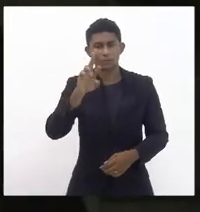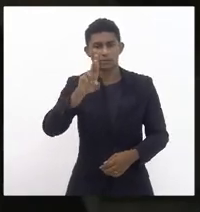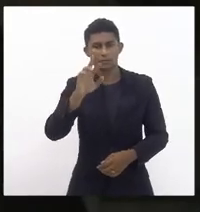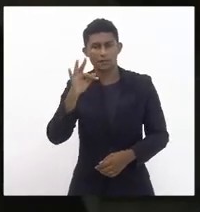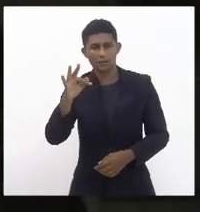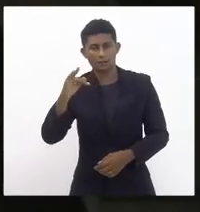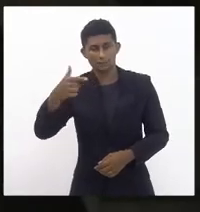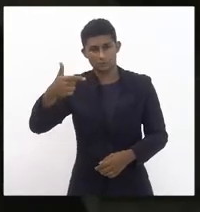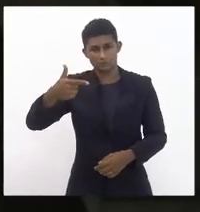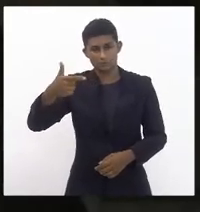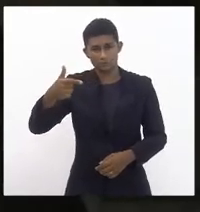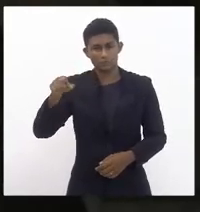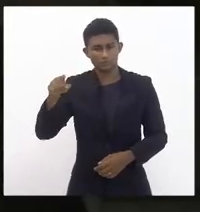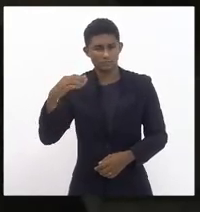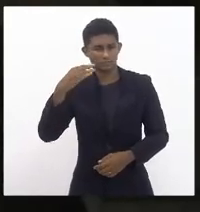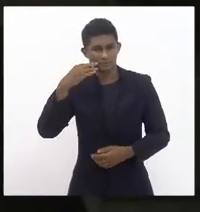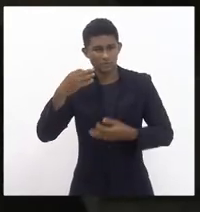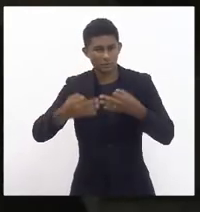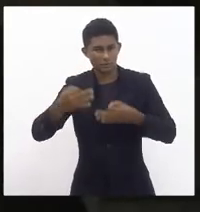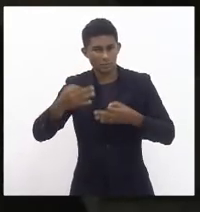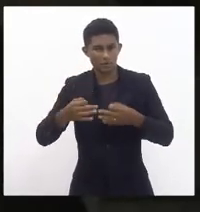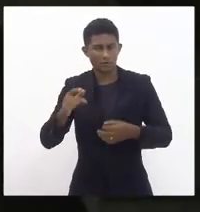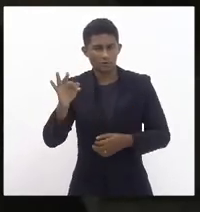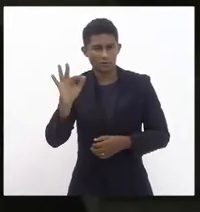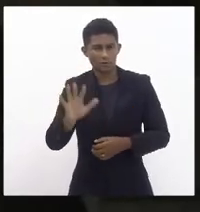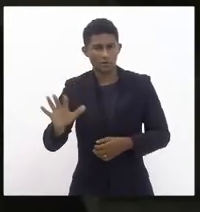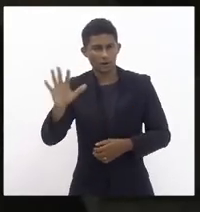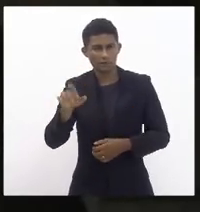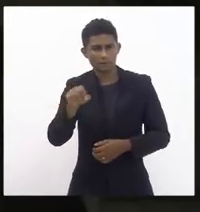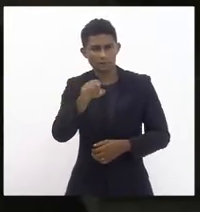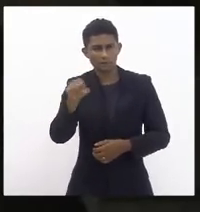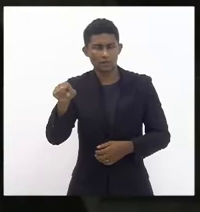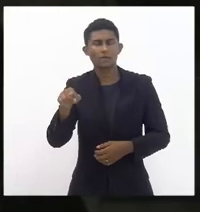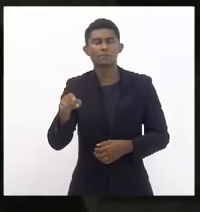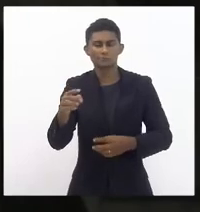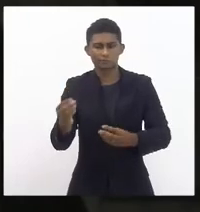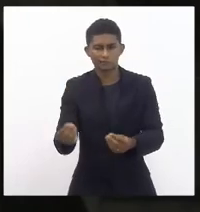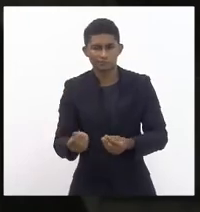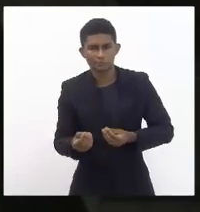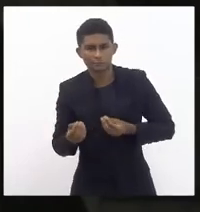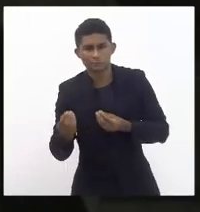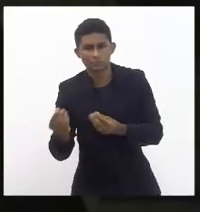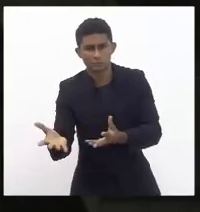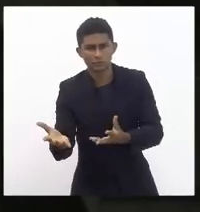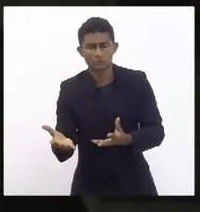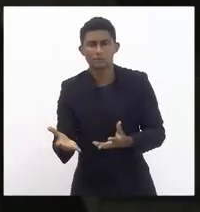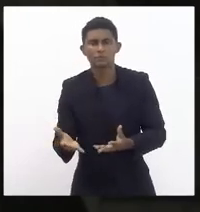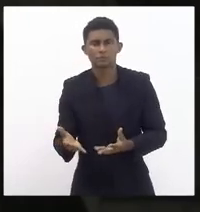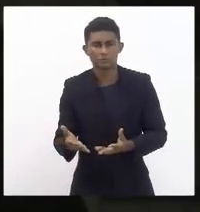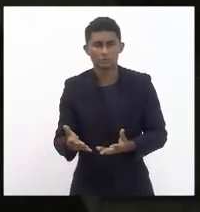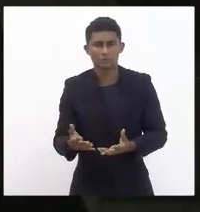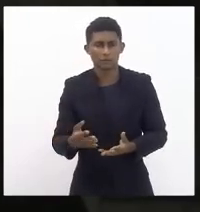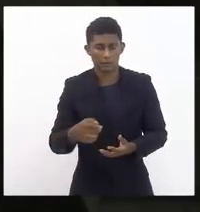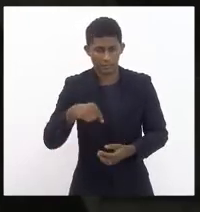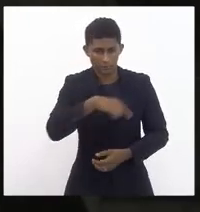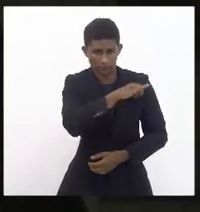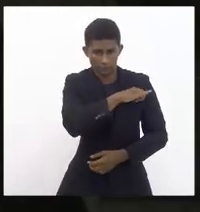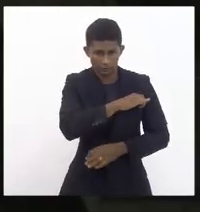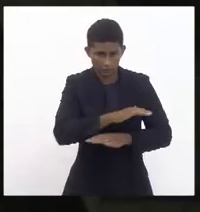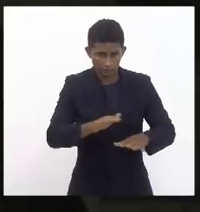tribunal de recursos federais de uma liminar que não é por causa do Rio de Janeiro para o Brasil